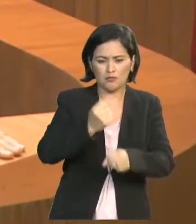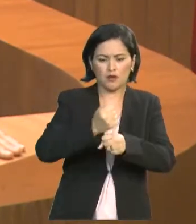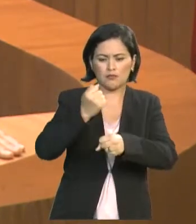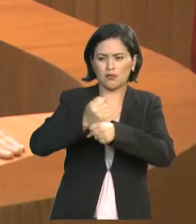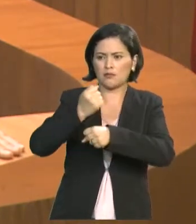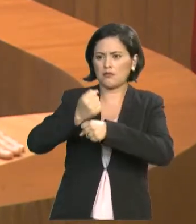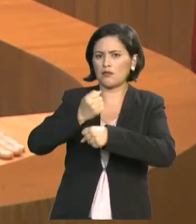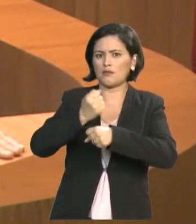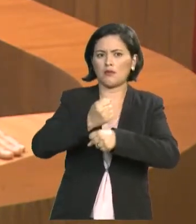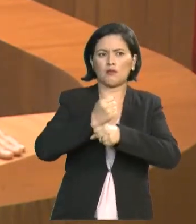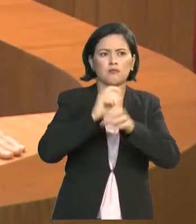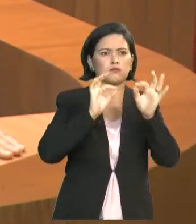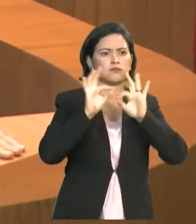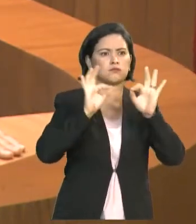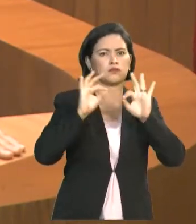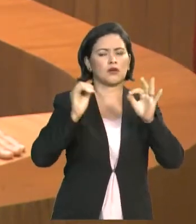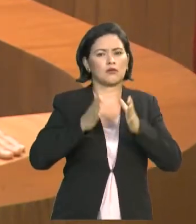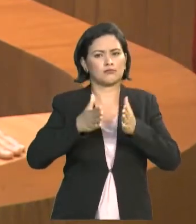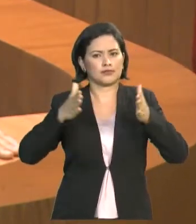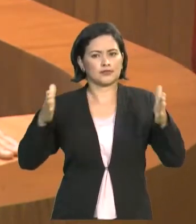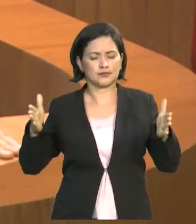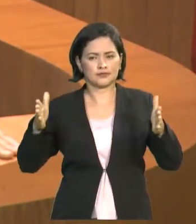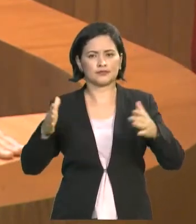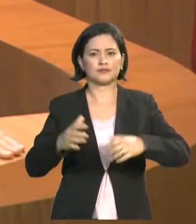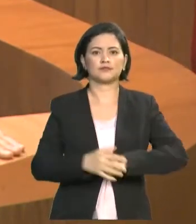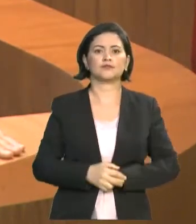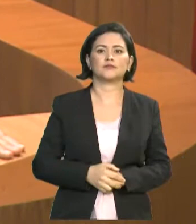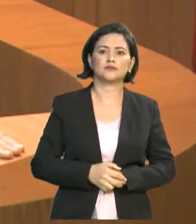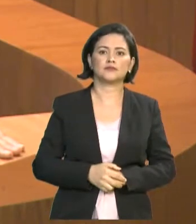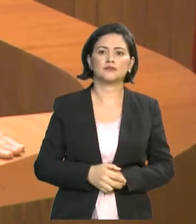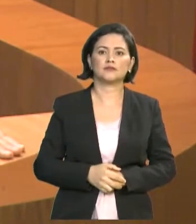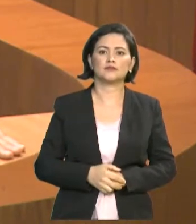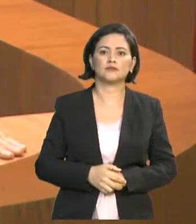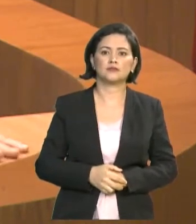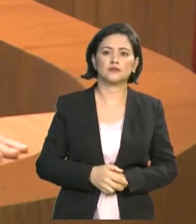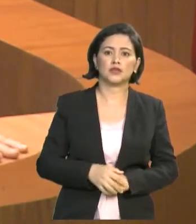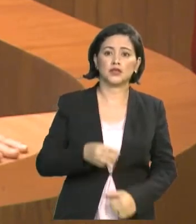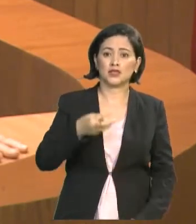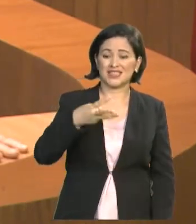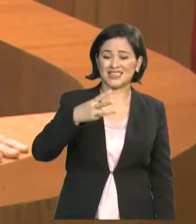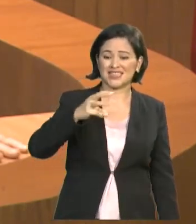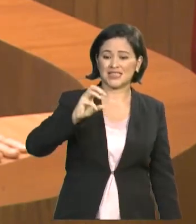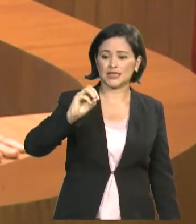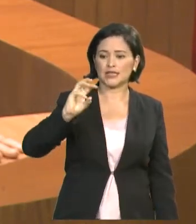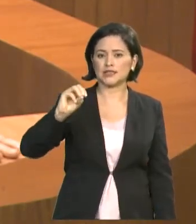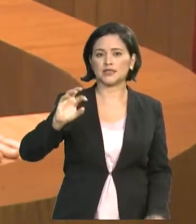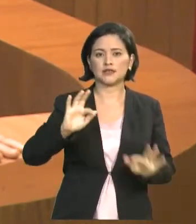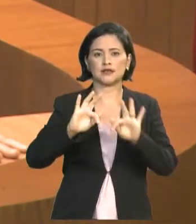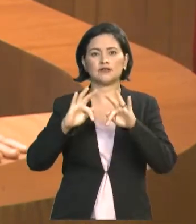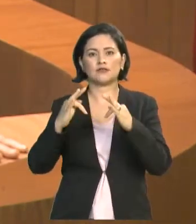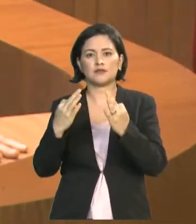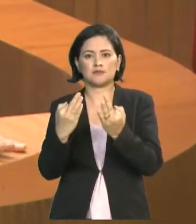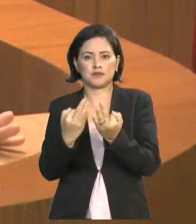Buriticupu e 300 famílias serão contempladas.